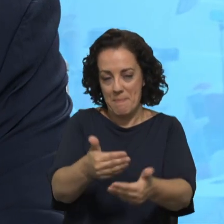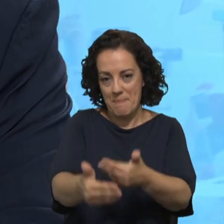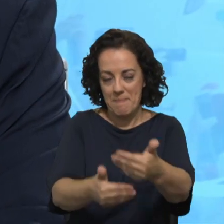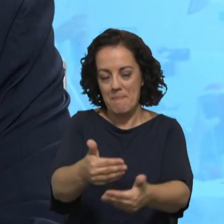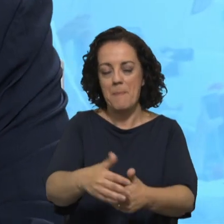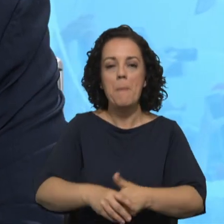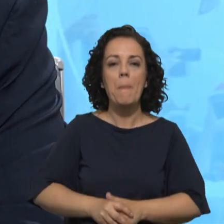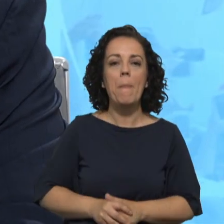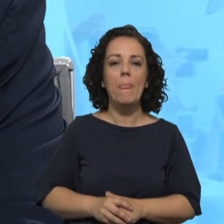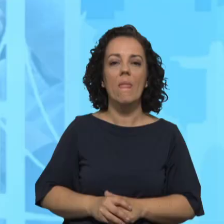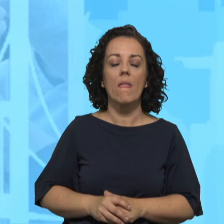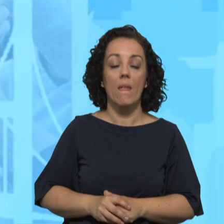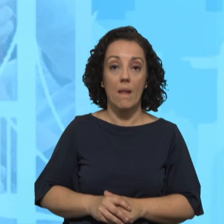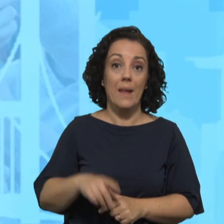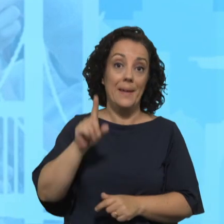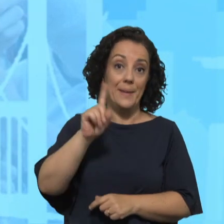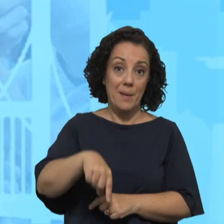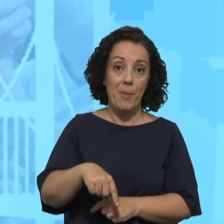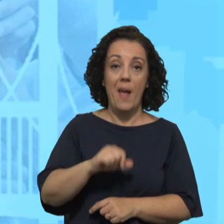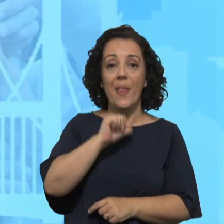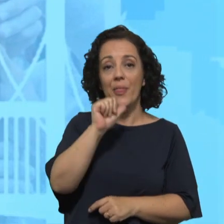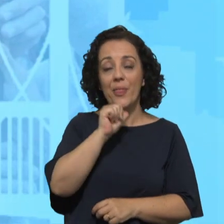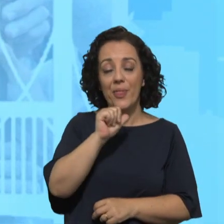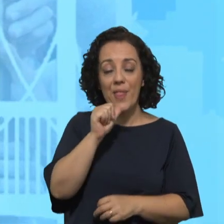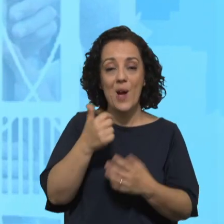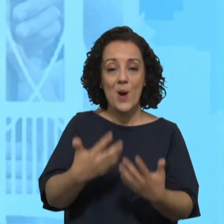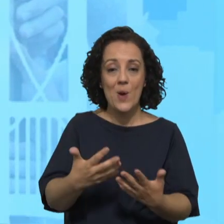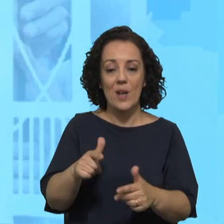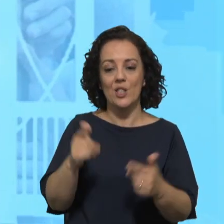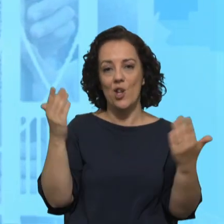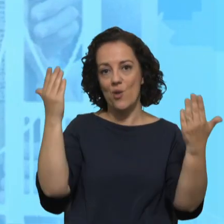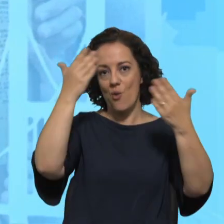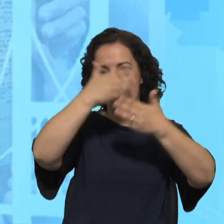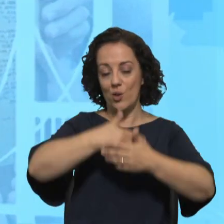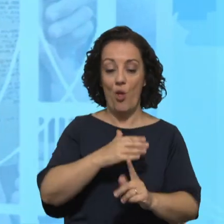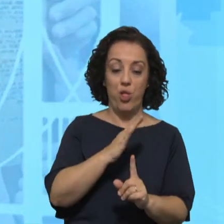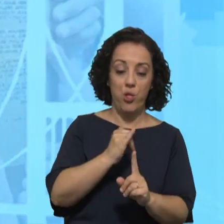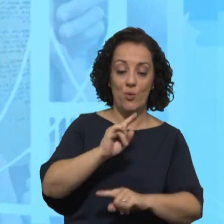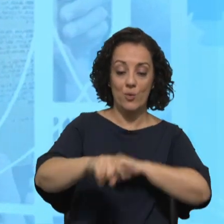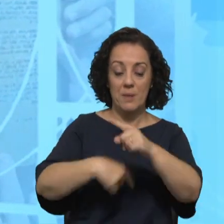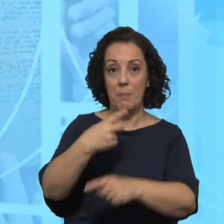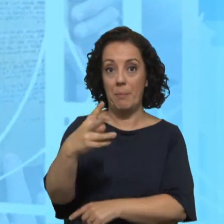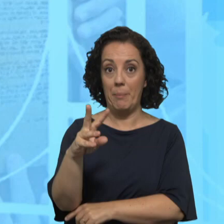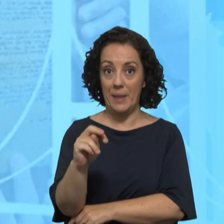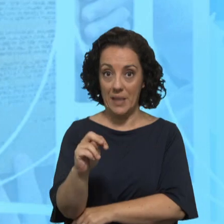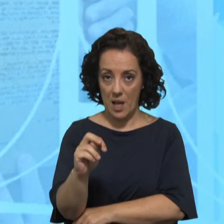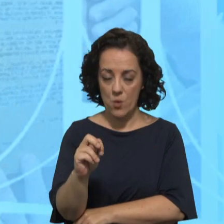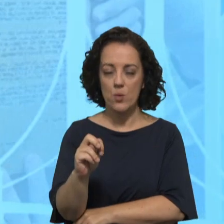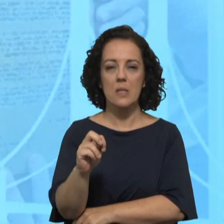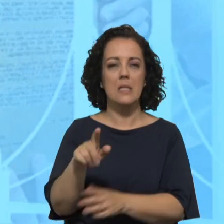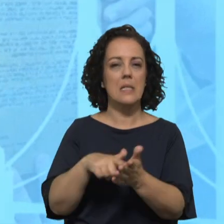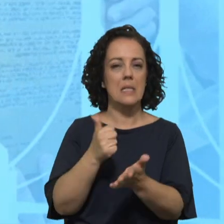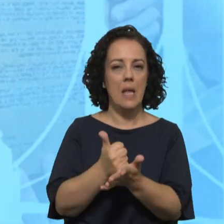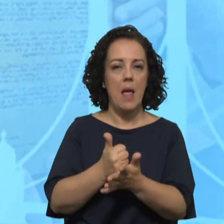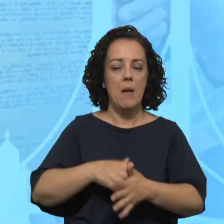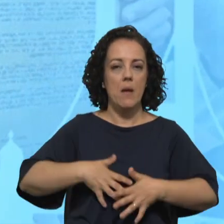vigararia. Nesta é também habitual a noite do Doce Patreus envolver sempre momentos